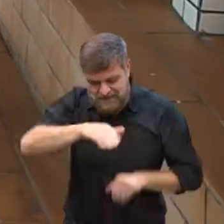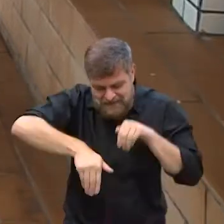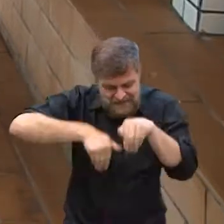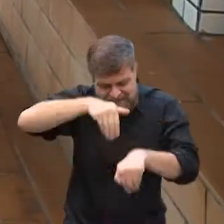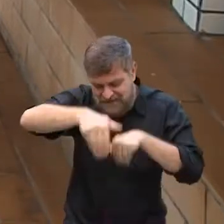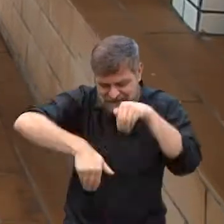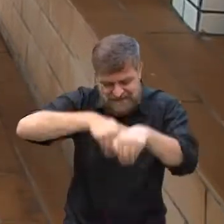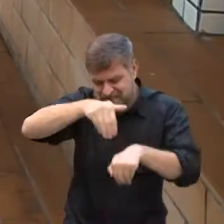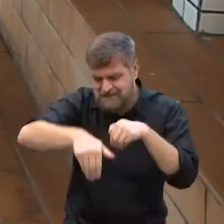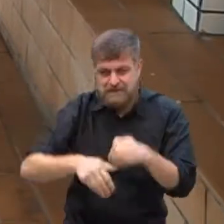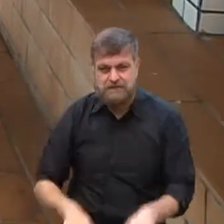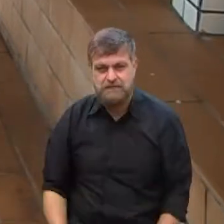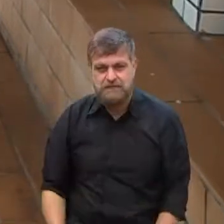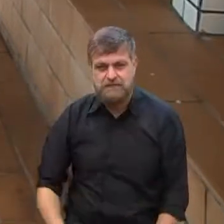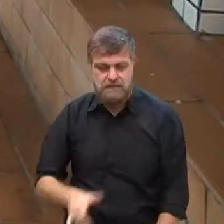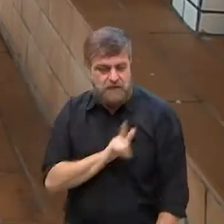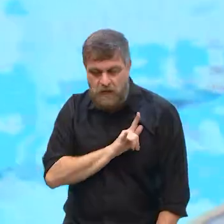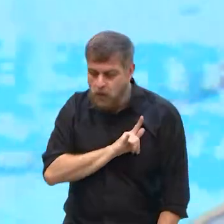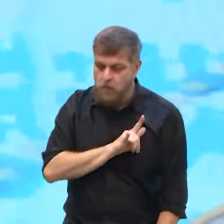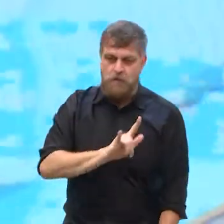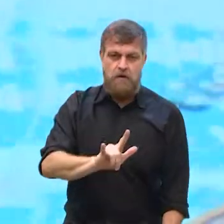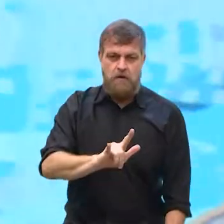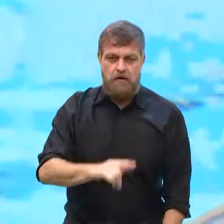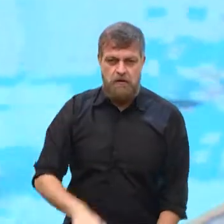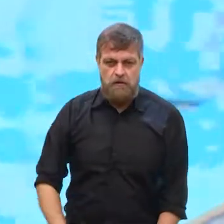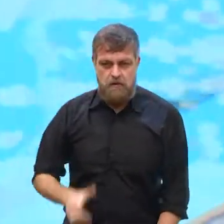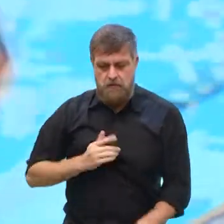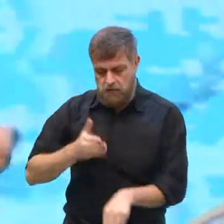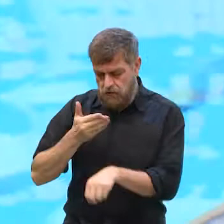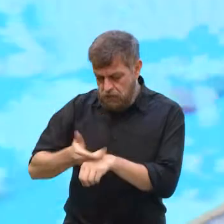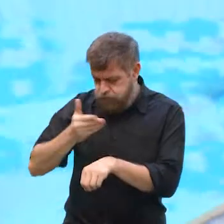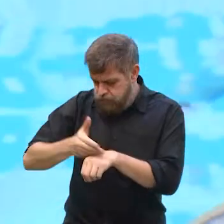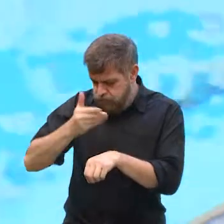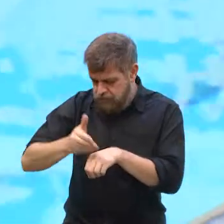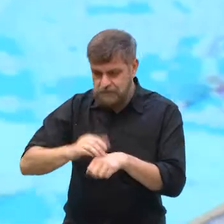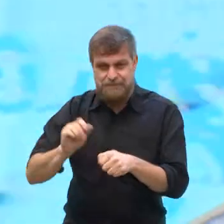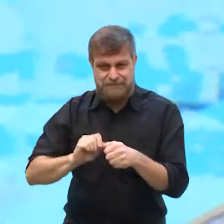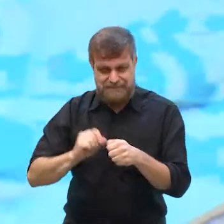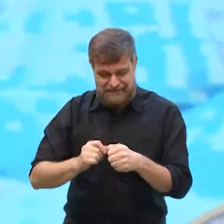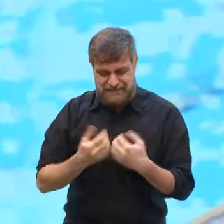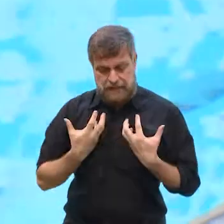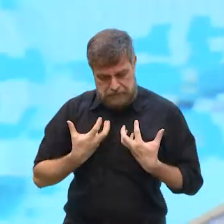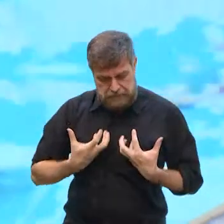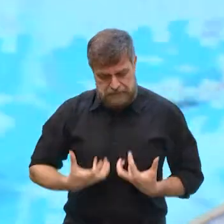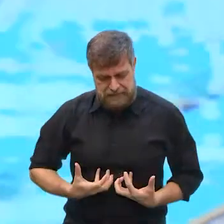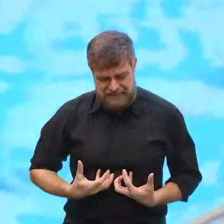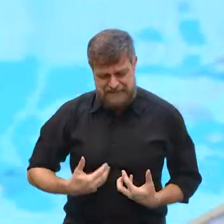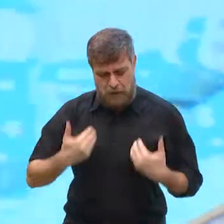entendeu? Boa, sim. Porque eu amo isso aqui, mas o treinamento ele é desgastante, claro. Ele é